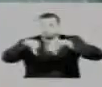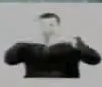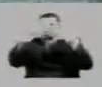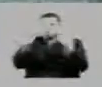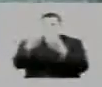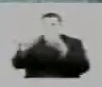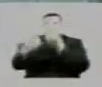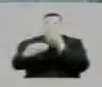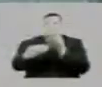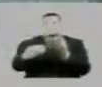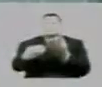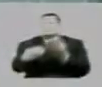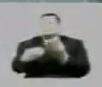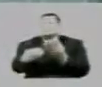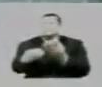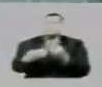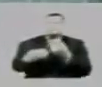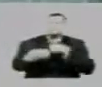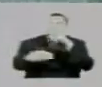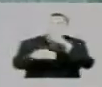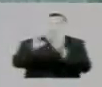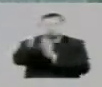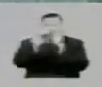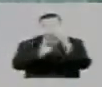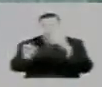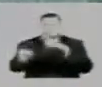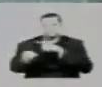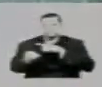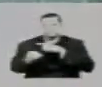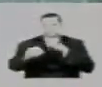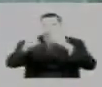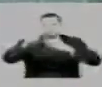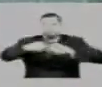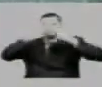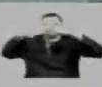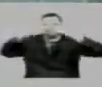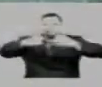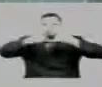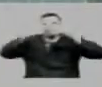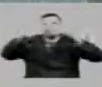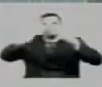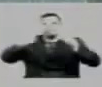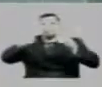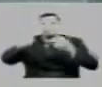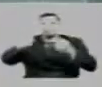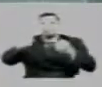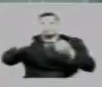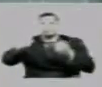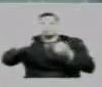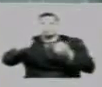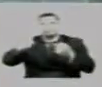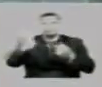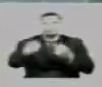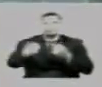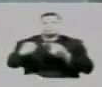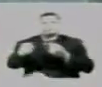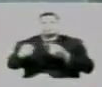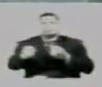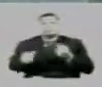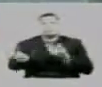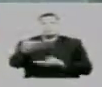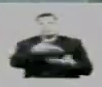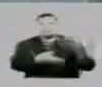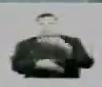Manaus. Portanto, esse projeto tem uma manifestação do Ministério Público Federal,